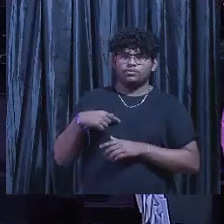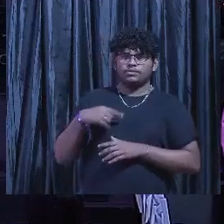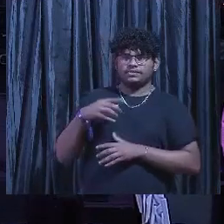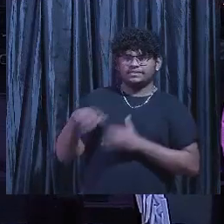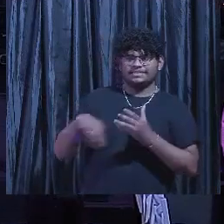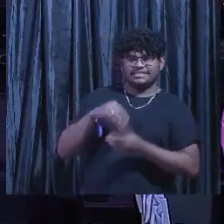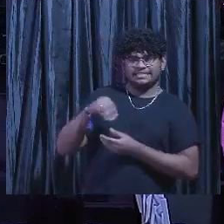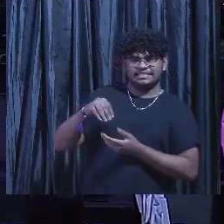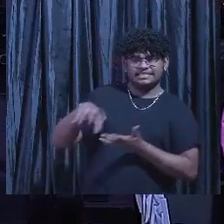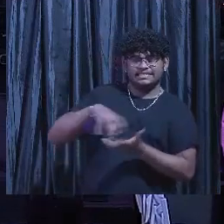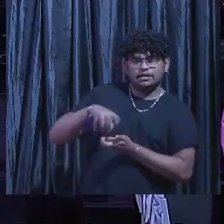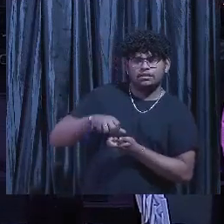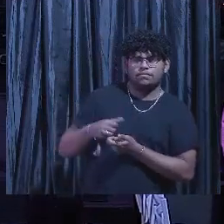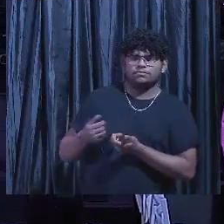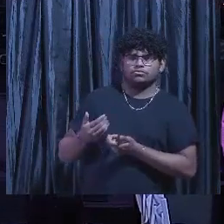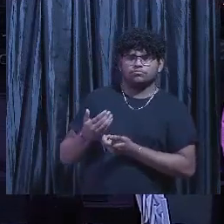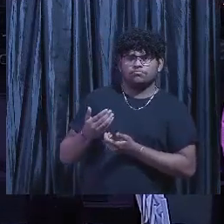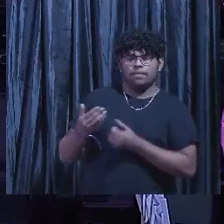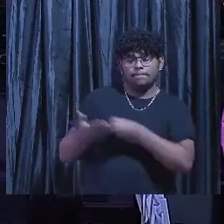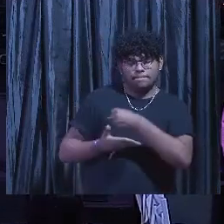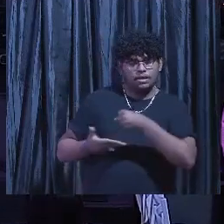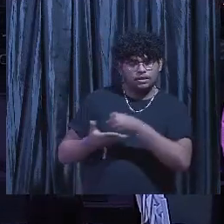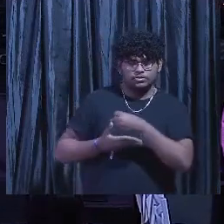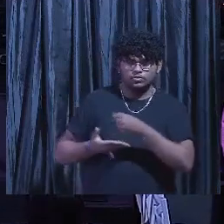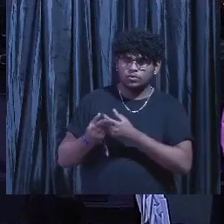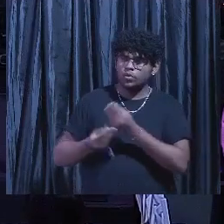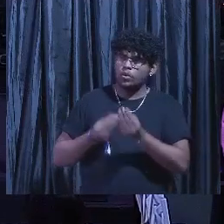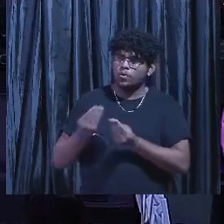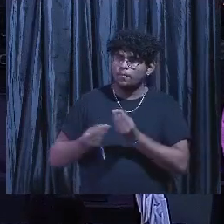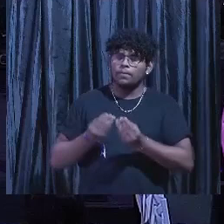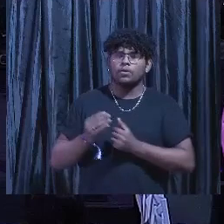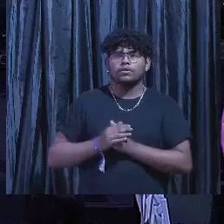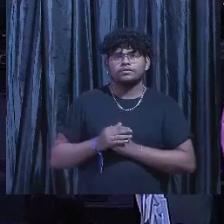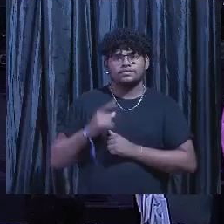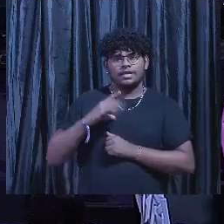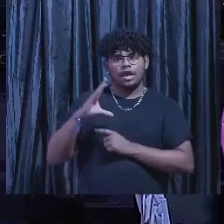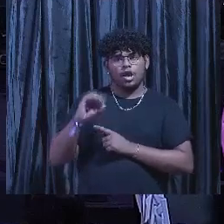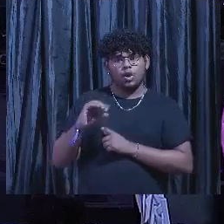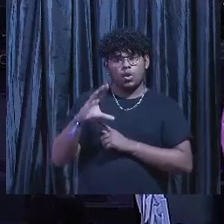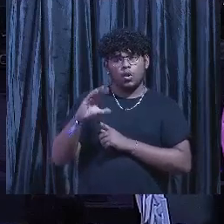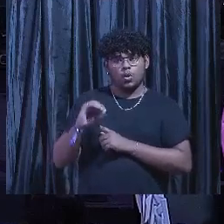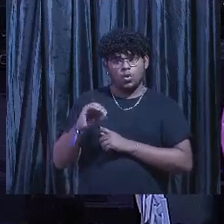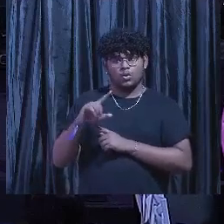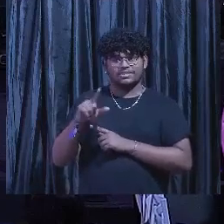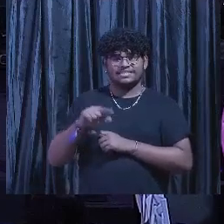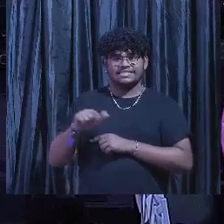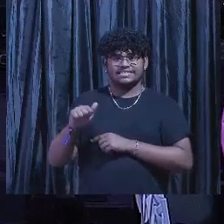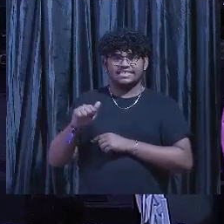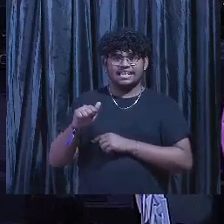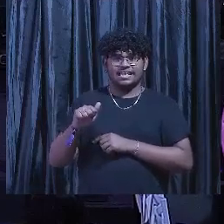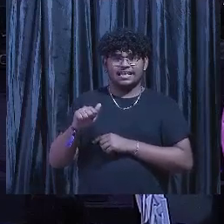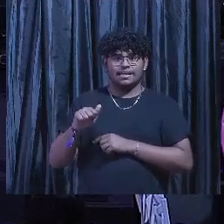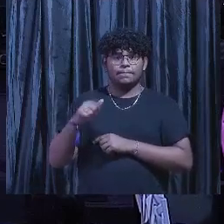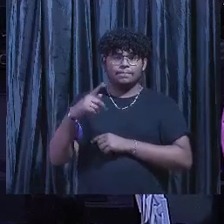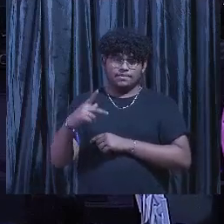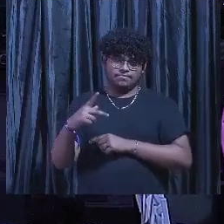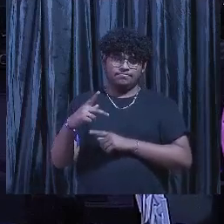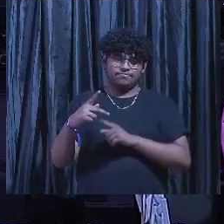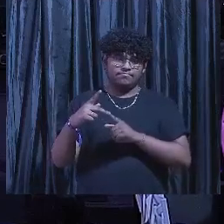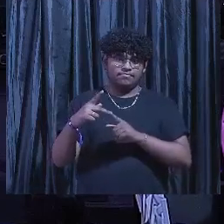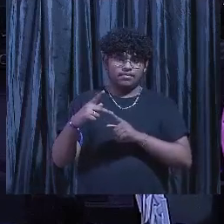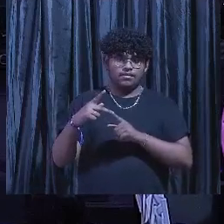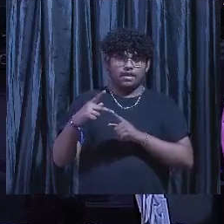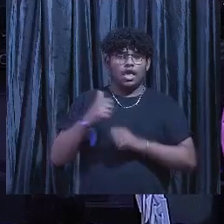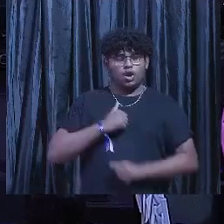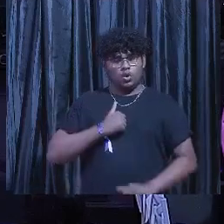um projeto de geração cidadã de dados que fala sobre isso, que chama Cocozap. E é de cocô e de WhatsApp mesmo, é